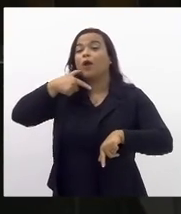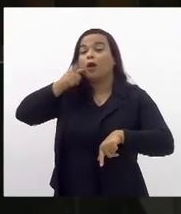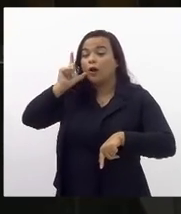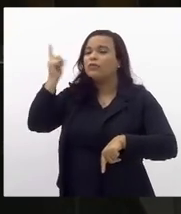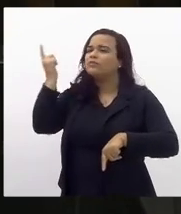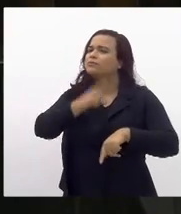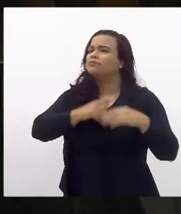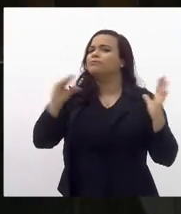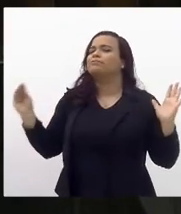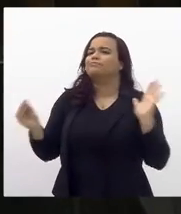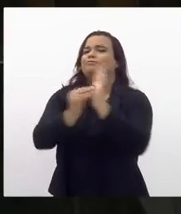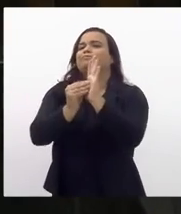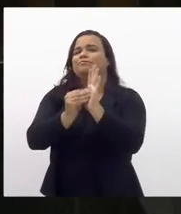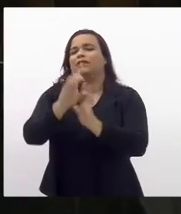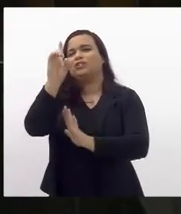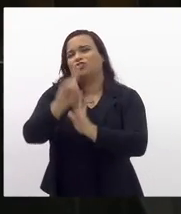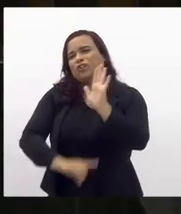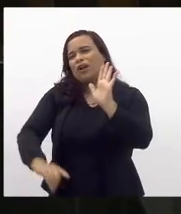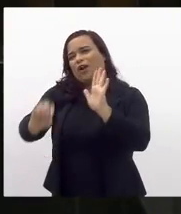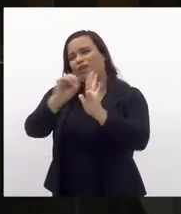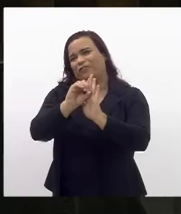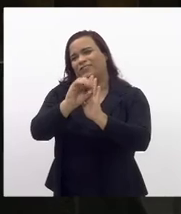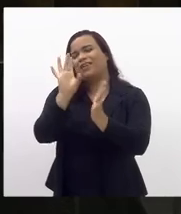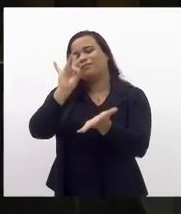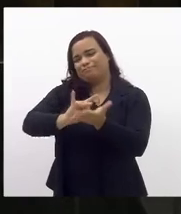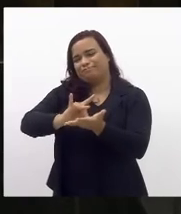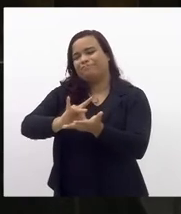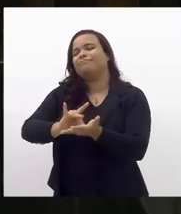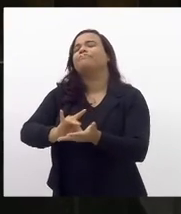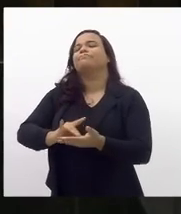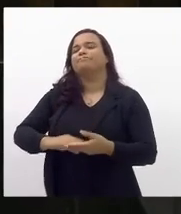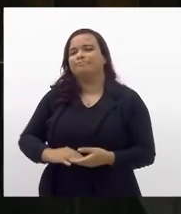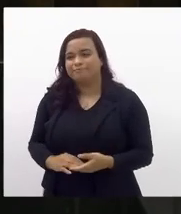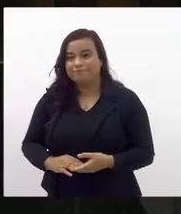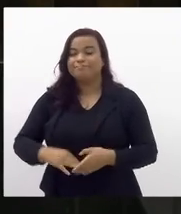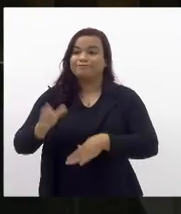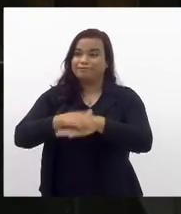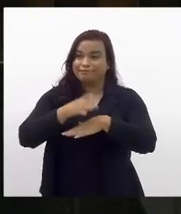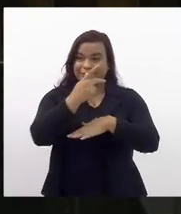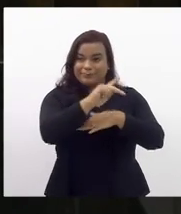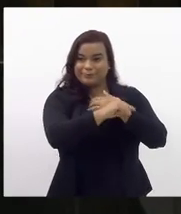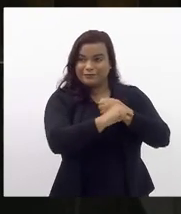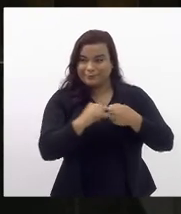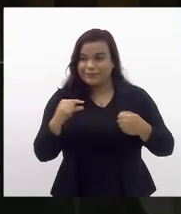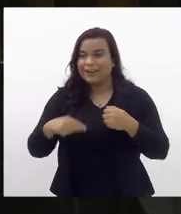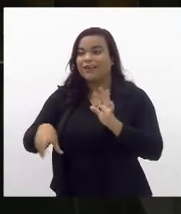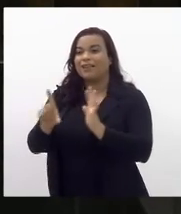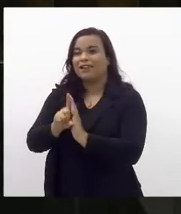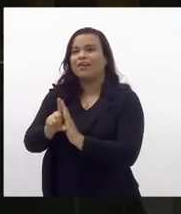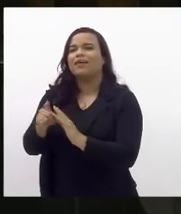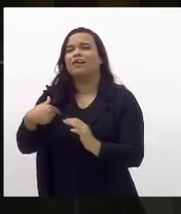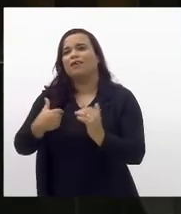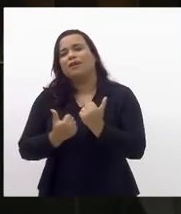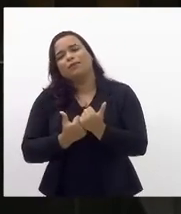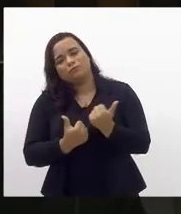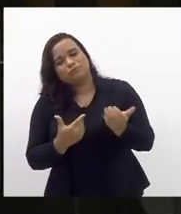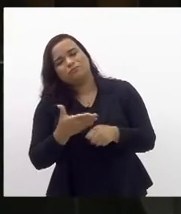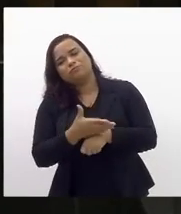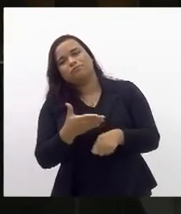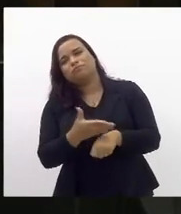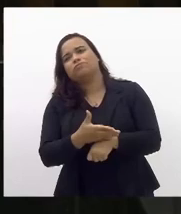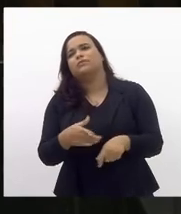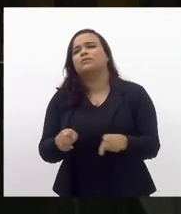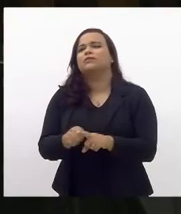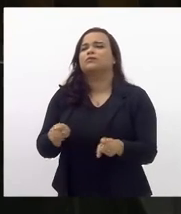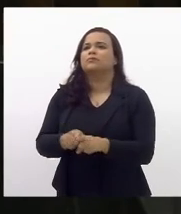ontem, na verdade, foram publicados no Diário Oficial Extraordinário, projeto de lei de sua autoria, com a minha participação, outro projeto